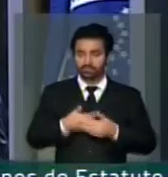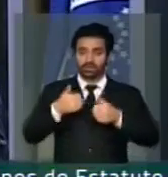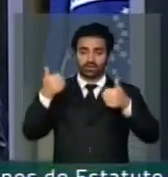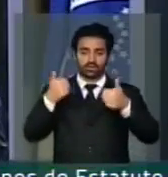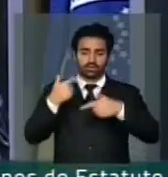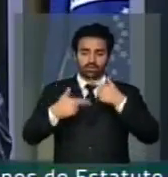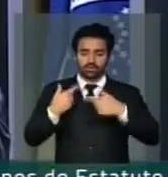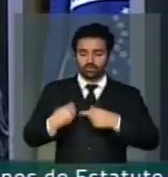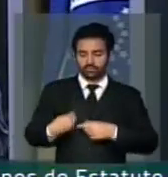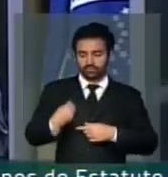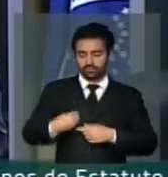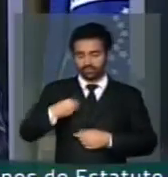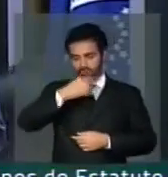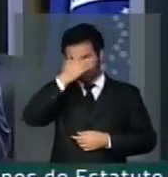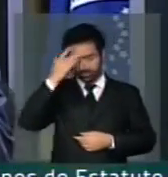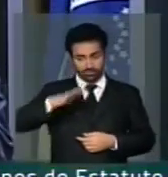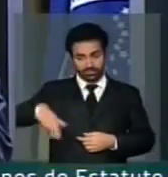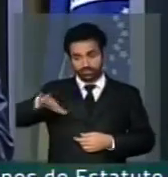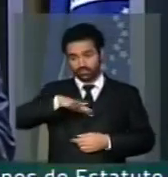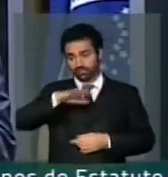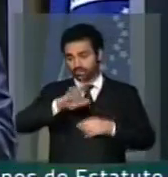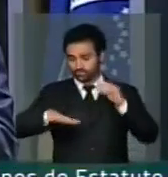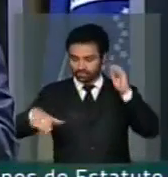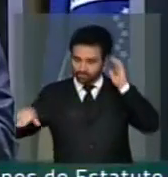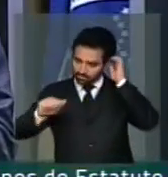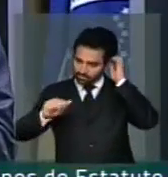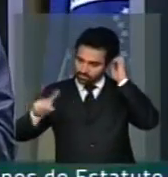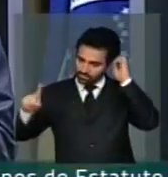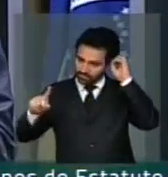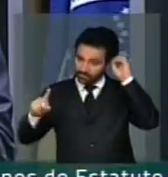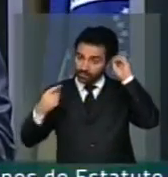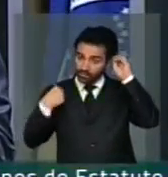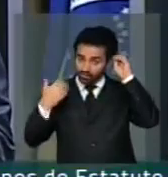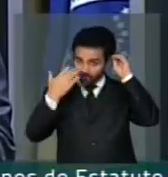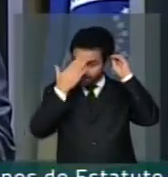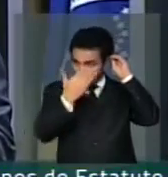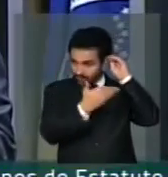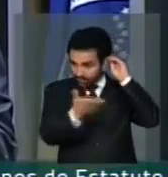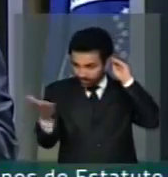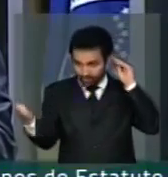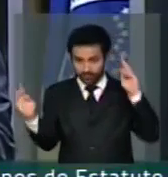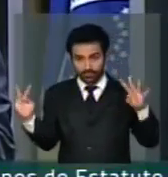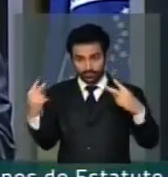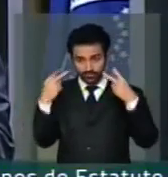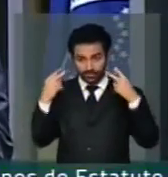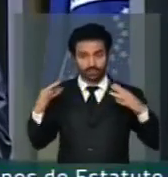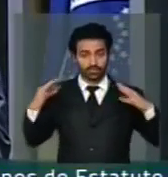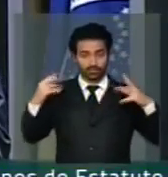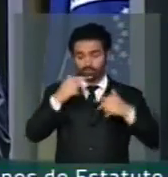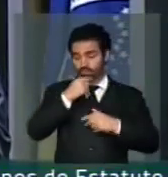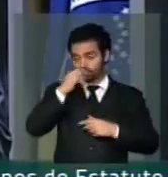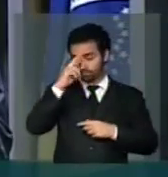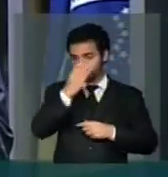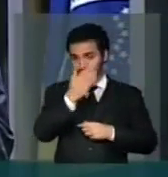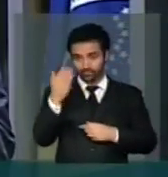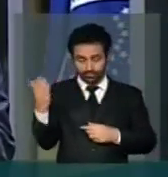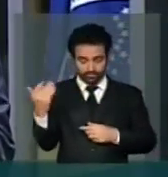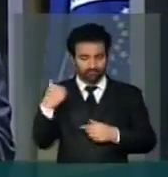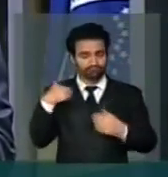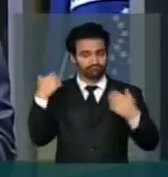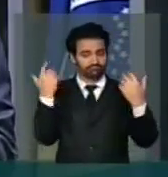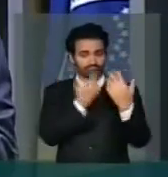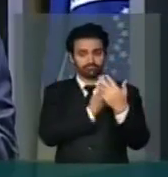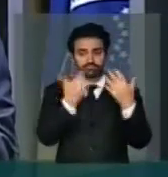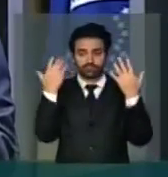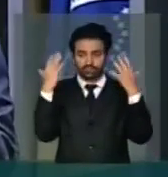realidade aos nossos brasileiros mais jovens. E agradecendo aqui a presença e a atenção de todas as senhoras e senhores,